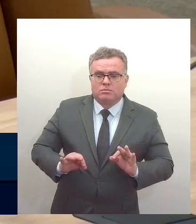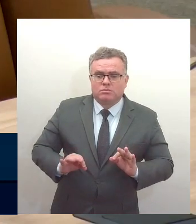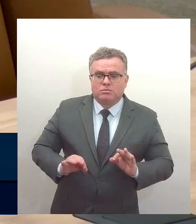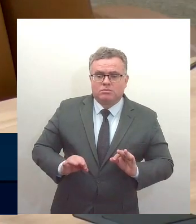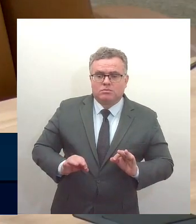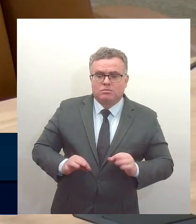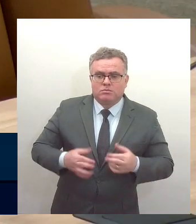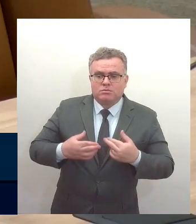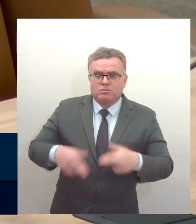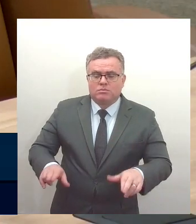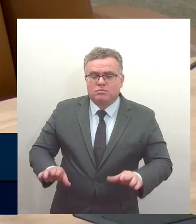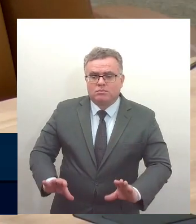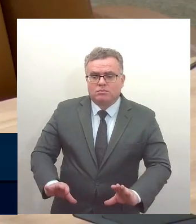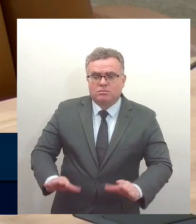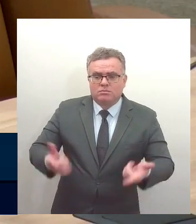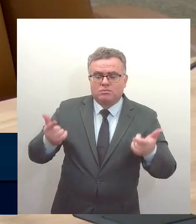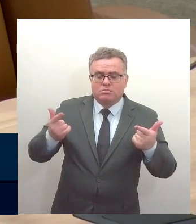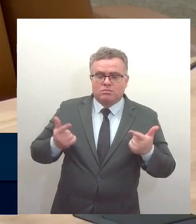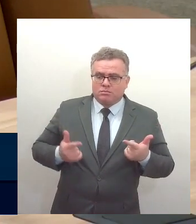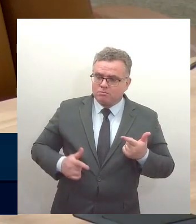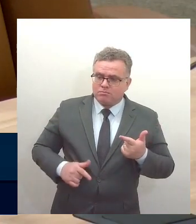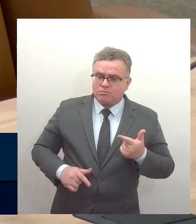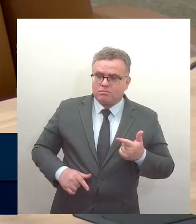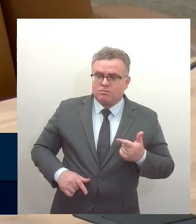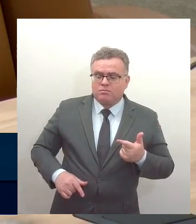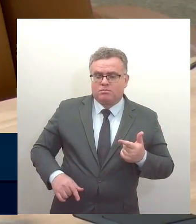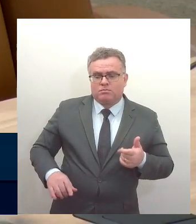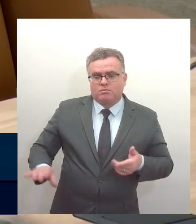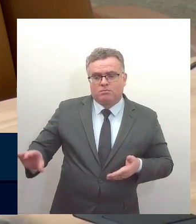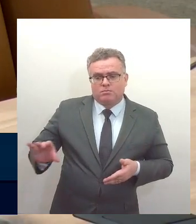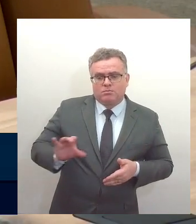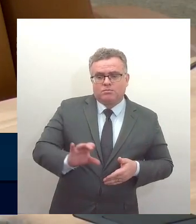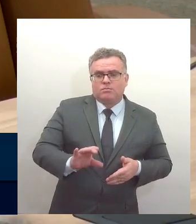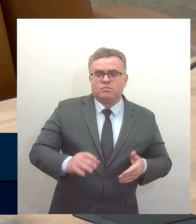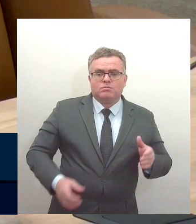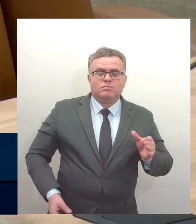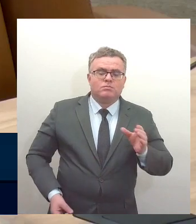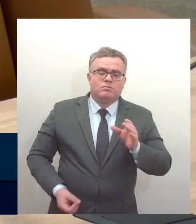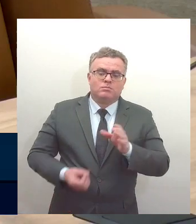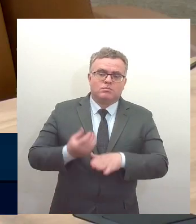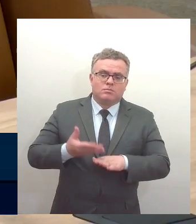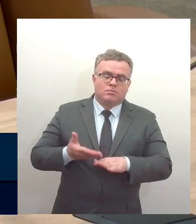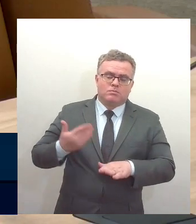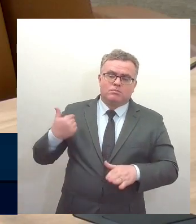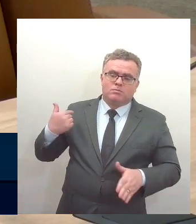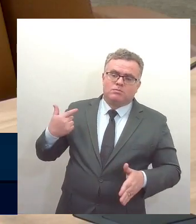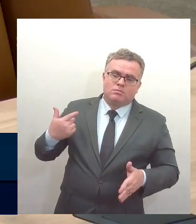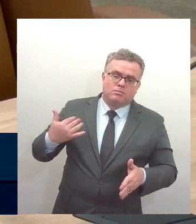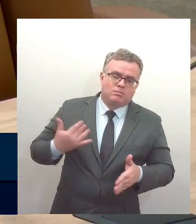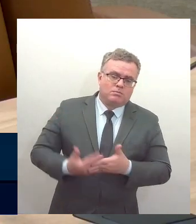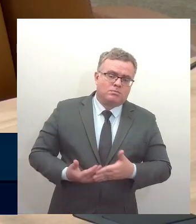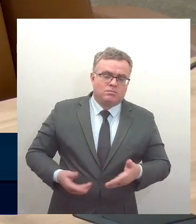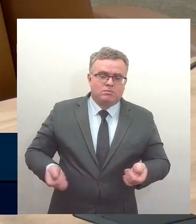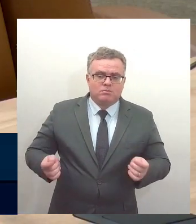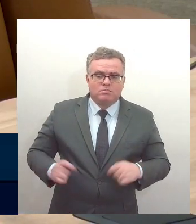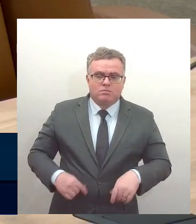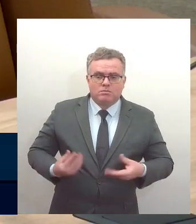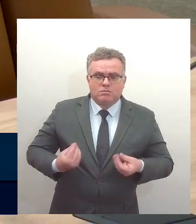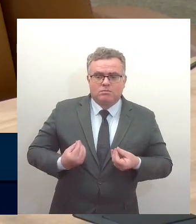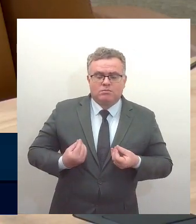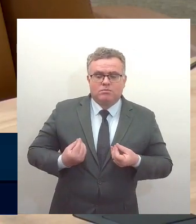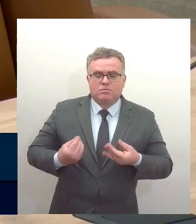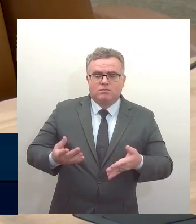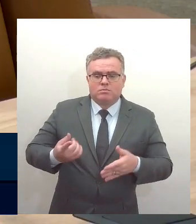emendas parlamentares, que foi criado recente nessa casa, hoje já nos dá uma autonomia a